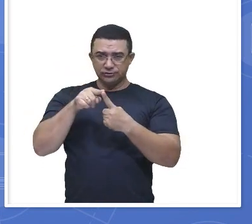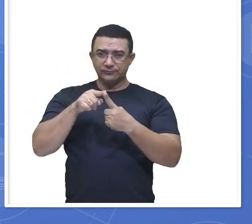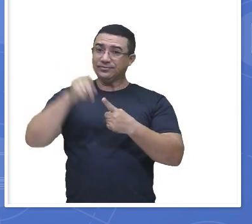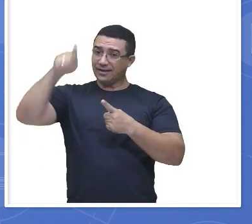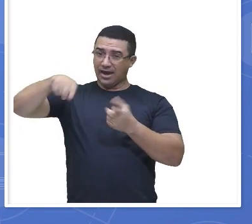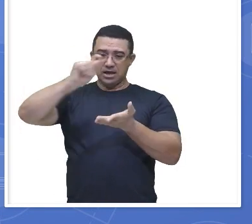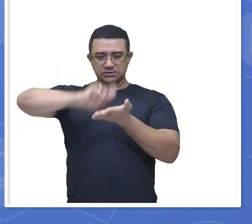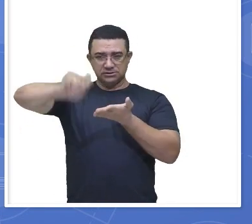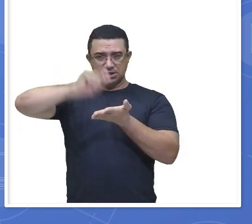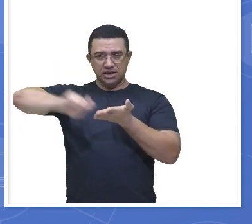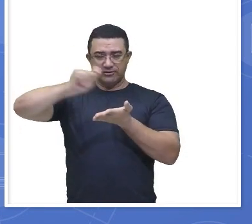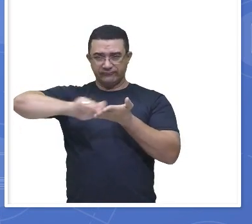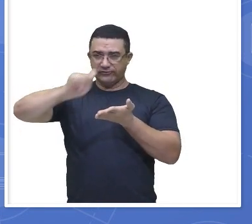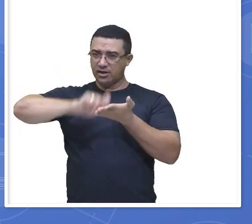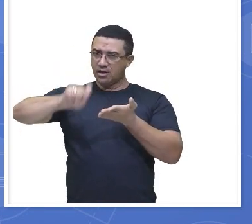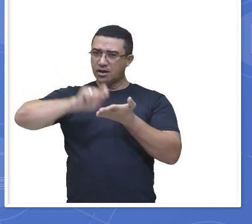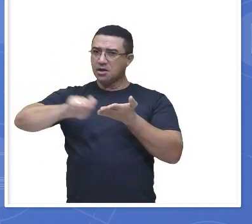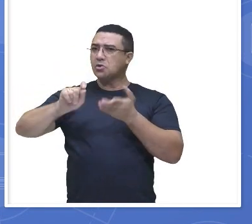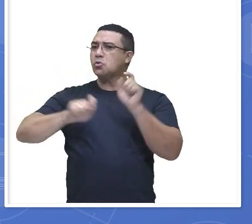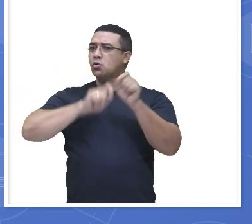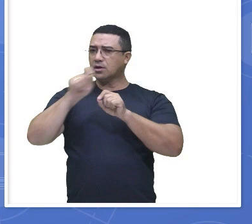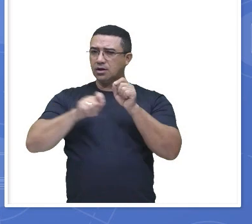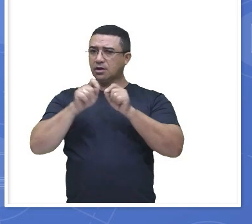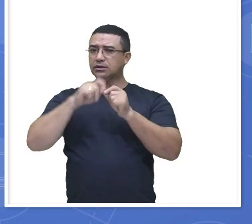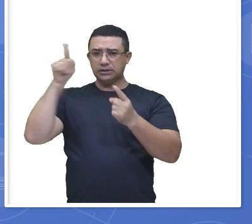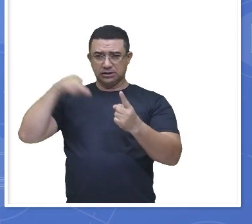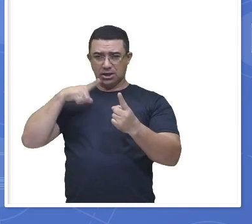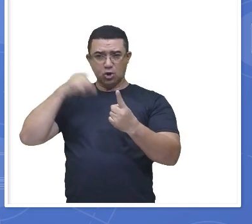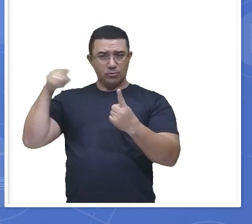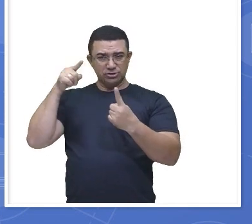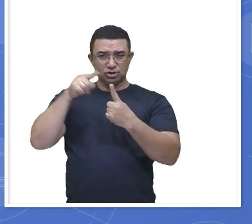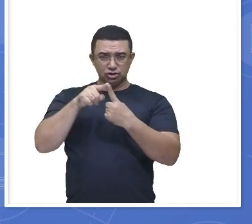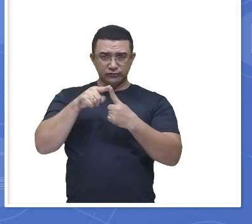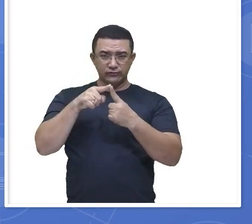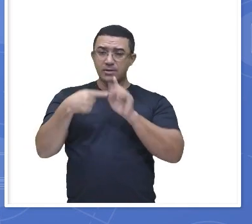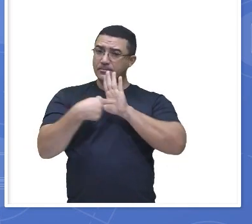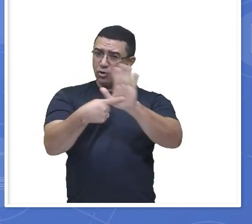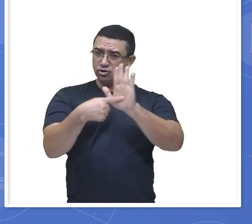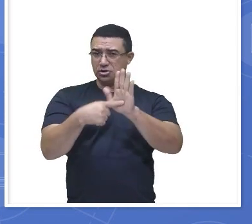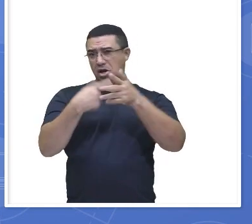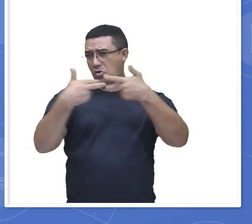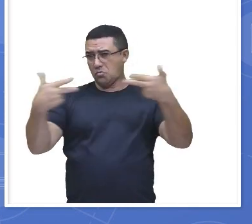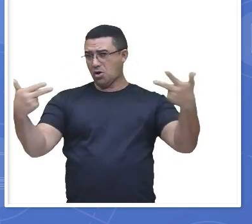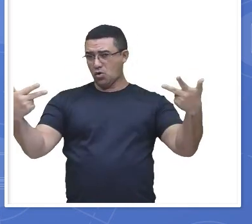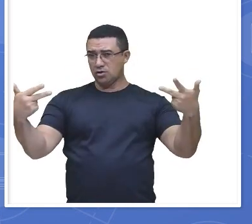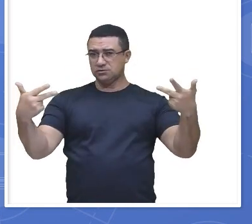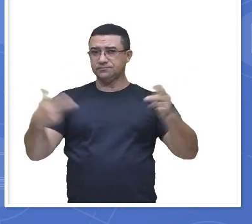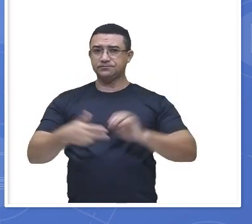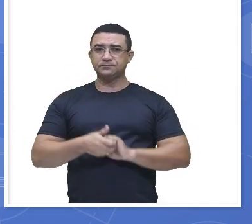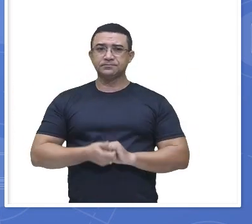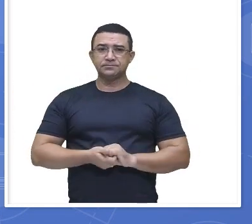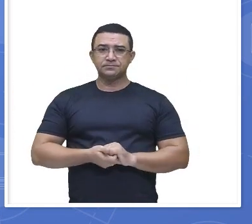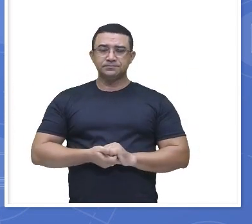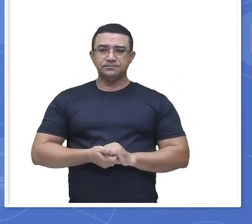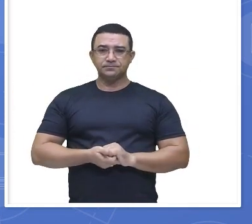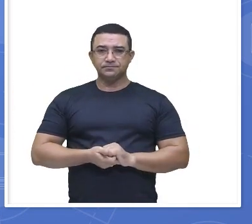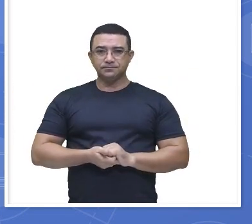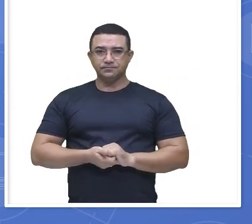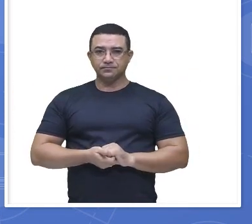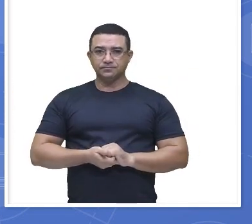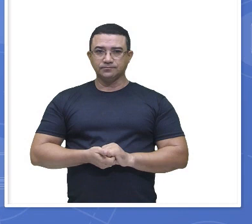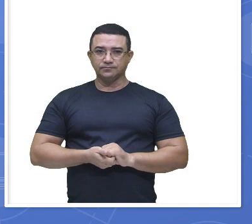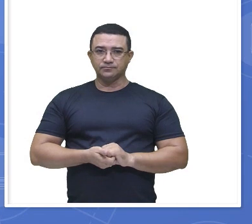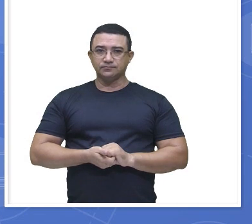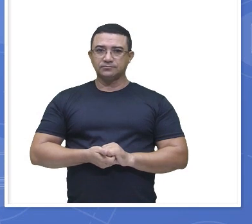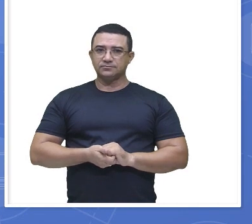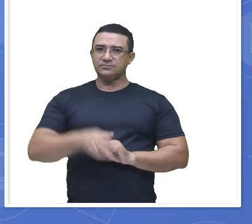escritos para algo. Quem o escreveu, o fez porque tinha um objetivo, tá bom? Seguindo com a leitura. É